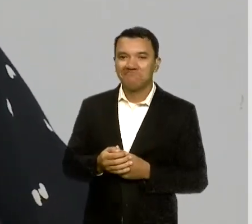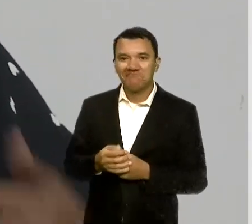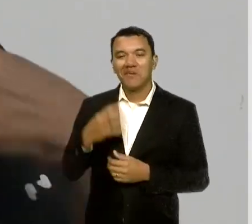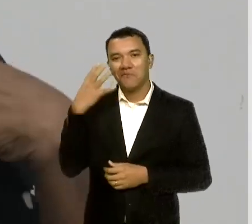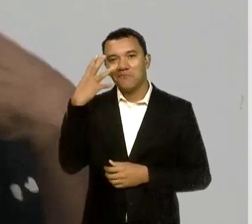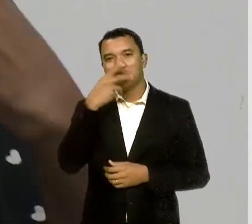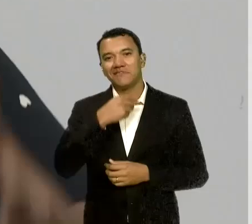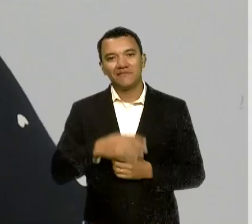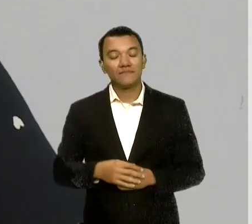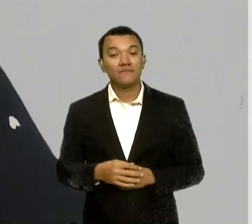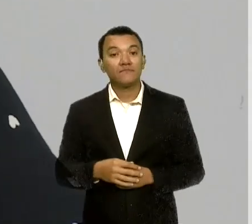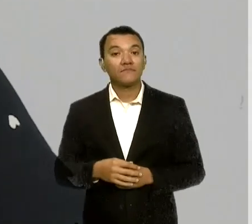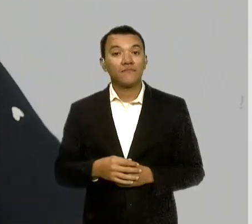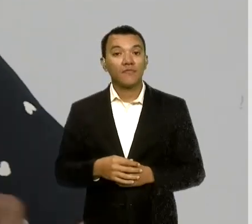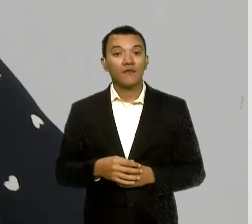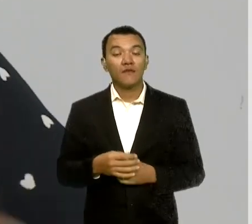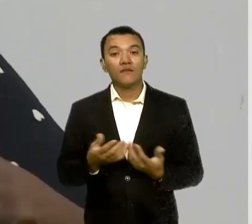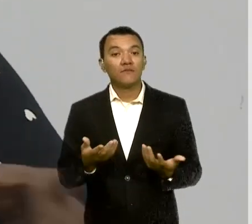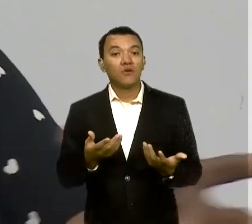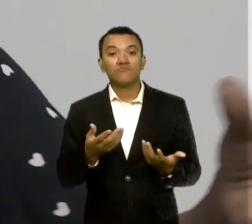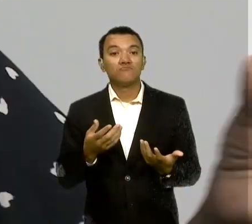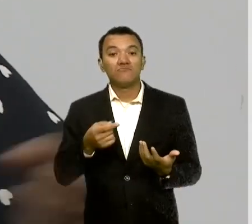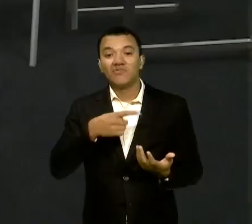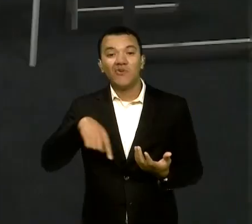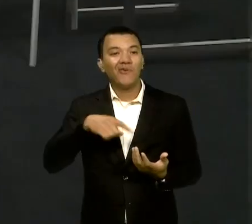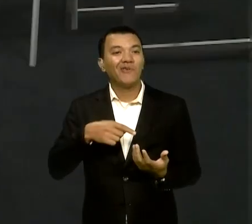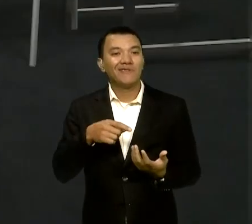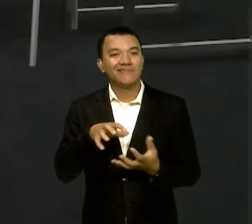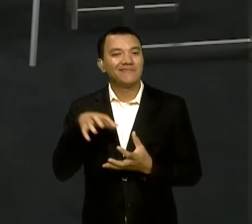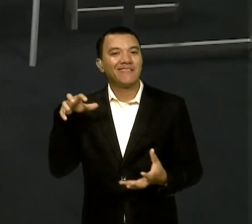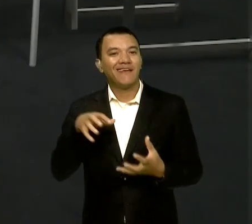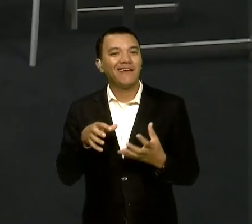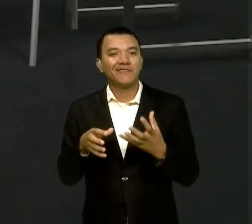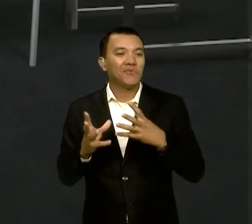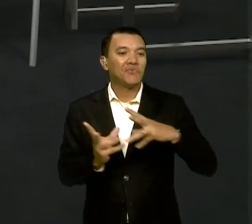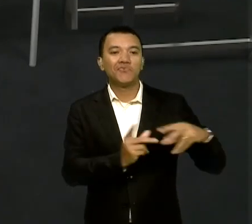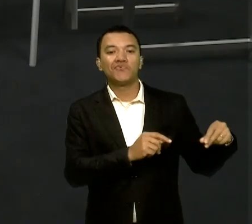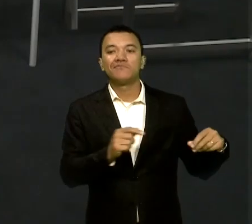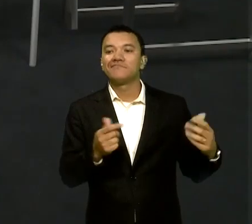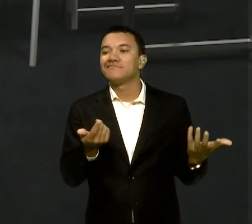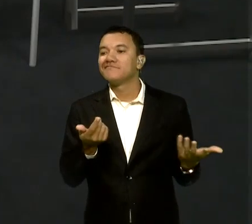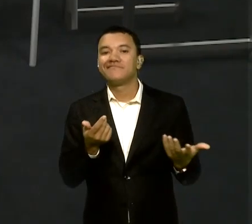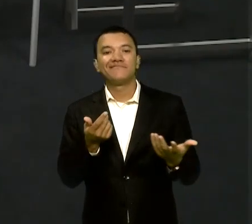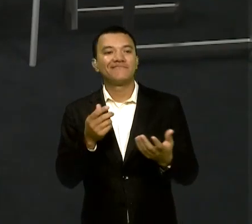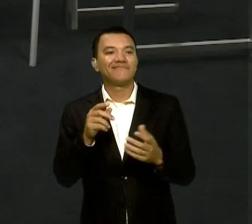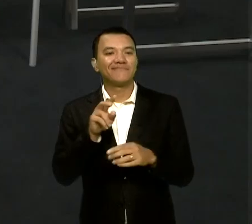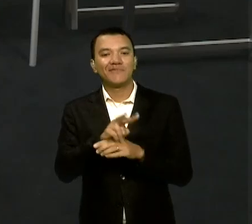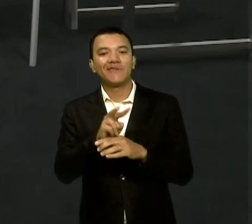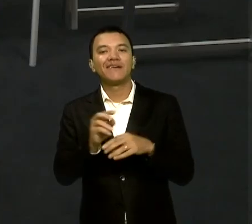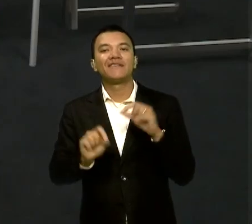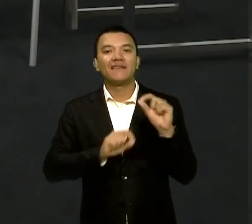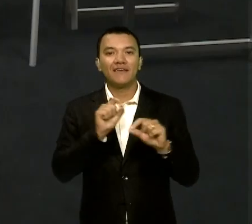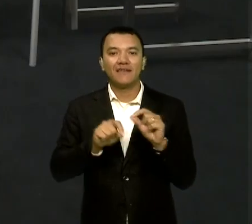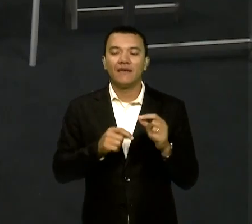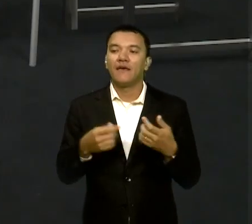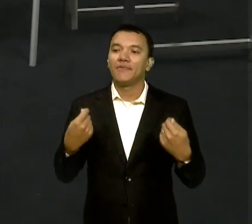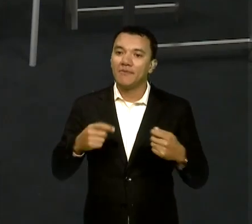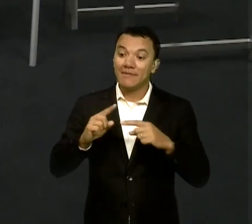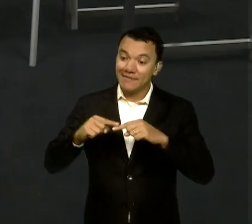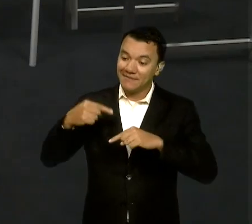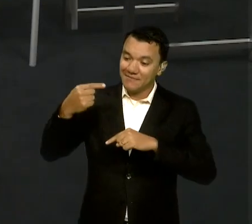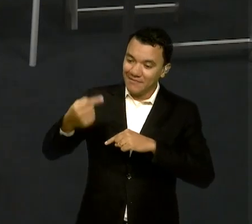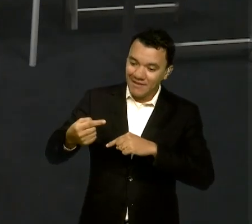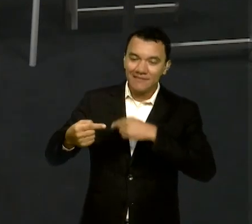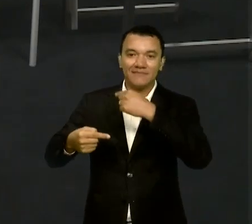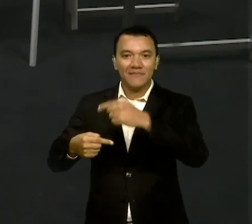mais novas. Porque nós vamos embora. E aí, quem que vai tomar conta? É um grande problema, né? Você entendeu? Se nós não educar, se nós não, sim,